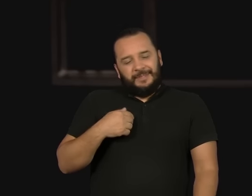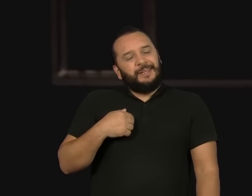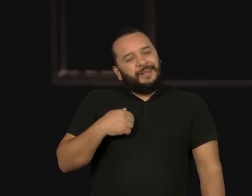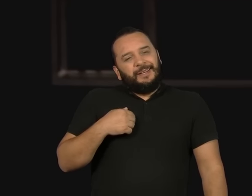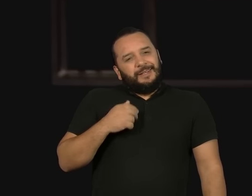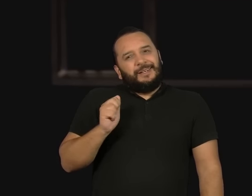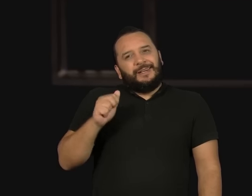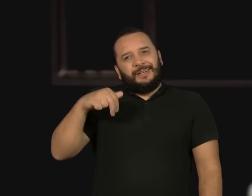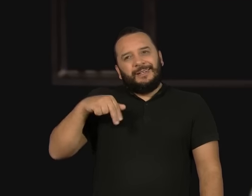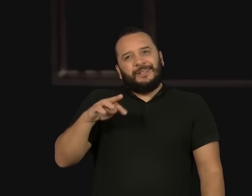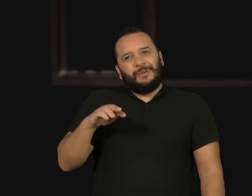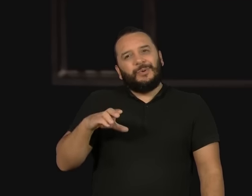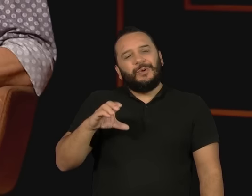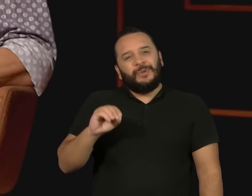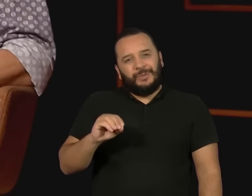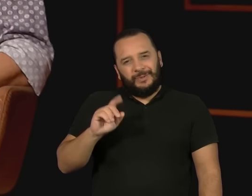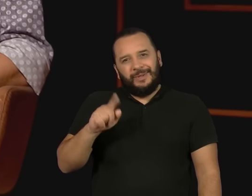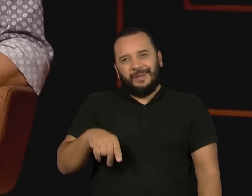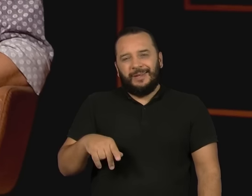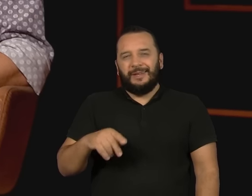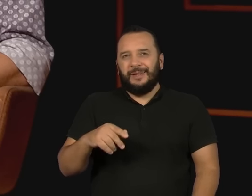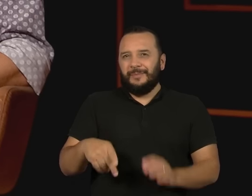grande encontro, um homem de teatro,